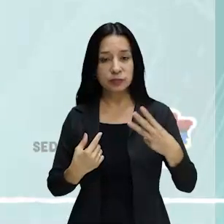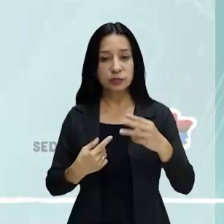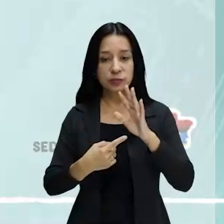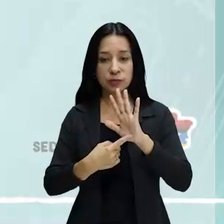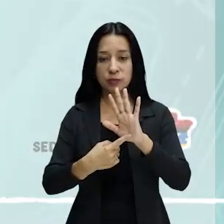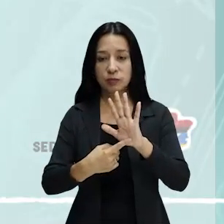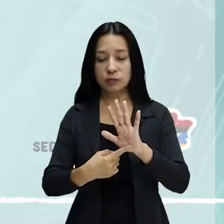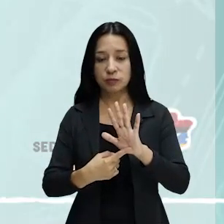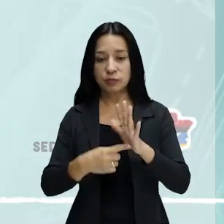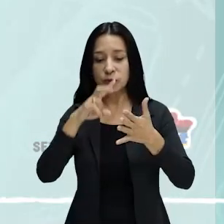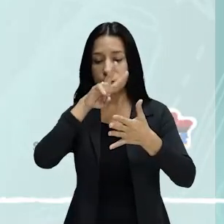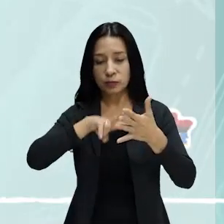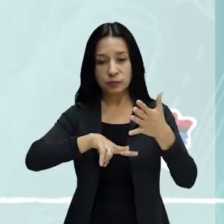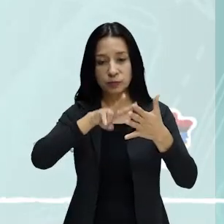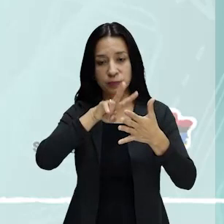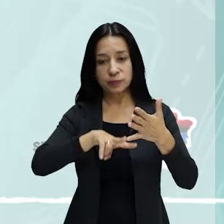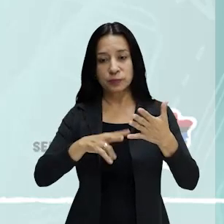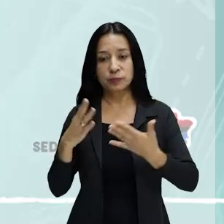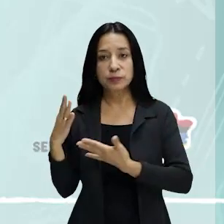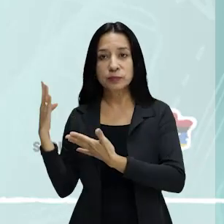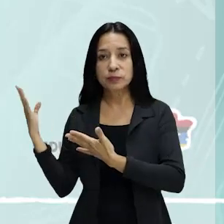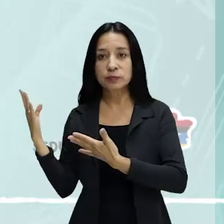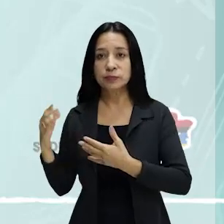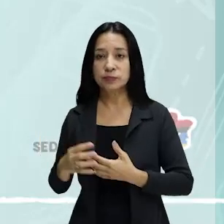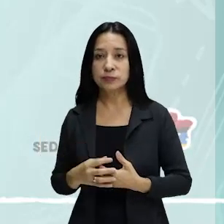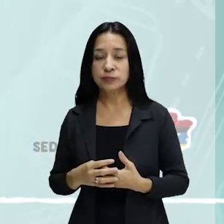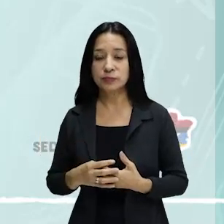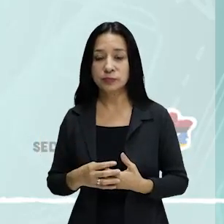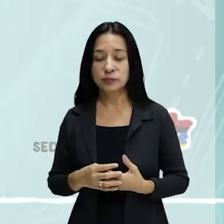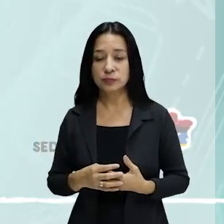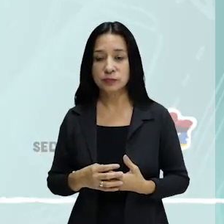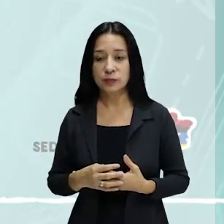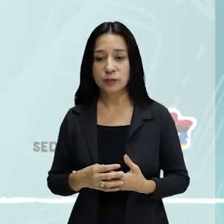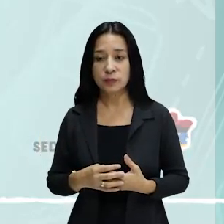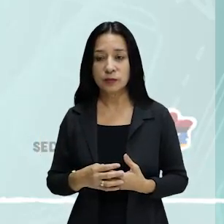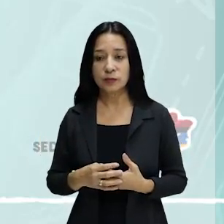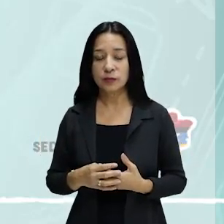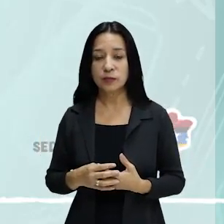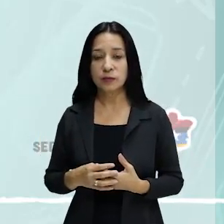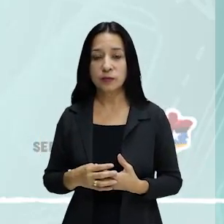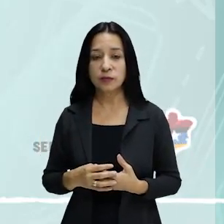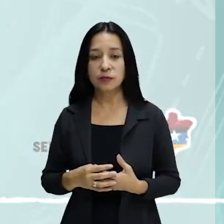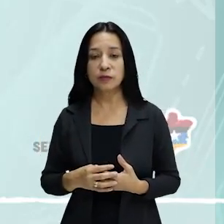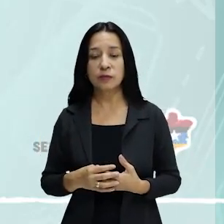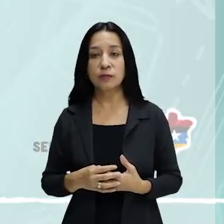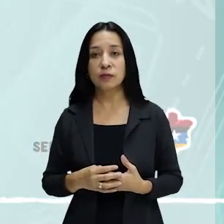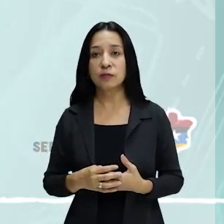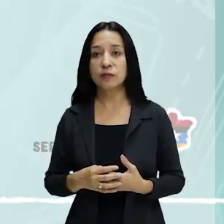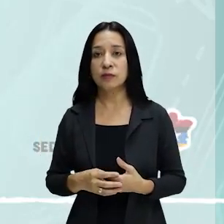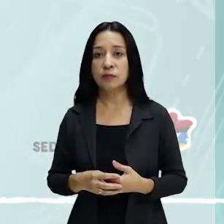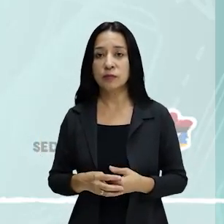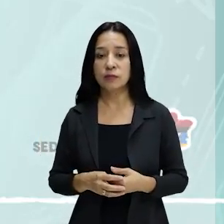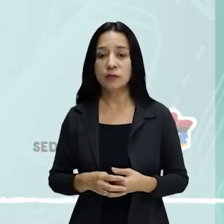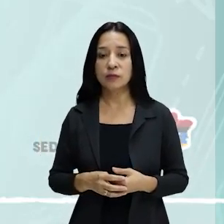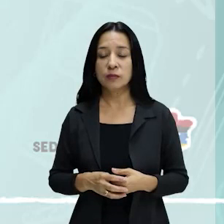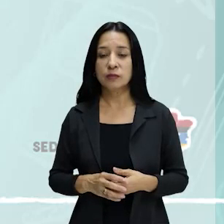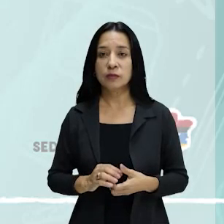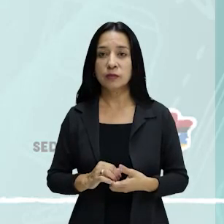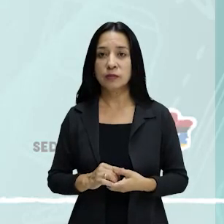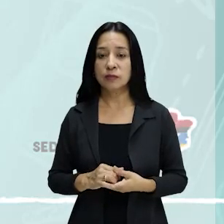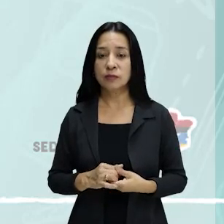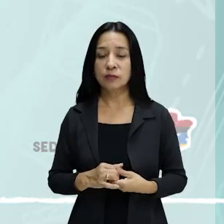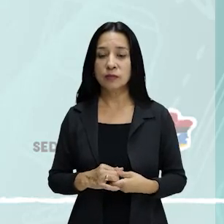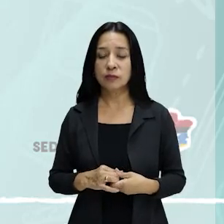Indique, entre as orações abaixo, qual delas é a oração subordinada adverbial concessiva? Mais uma